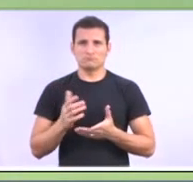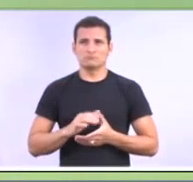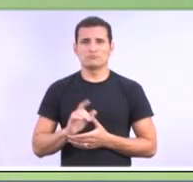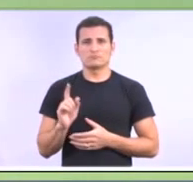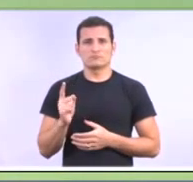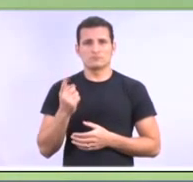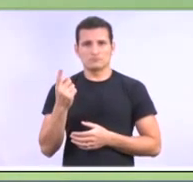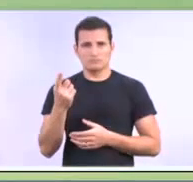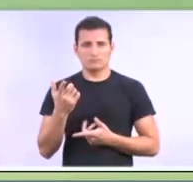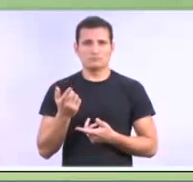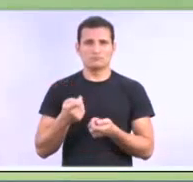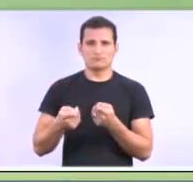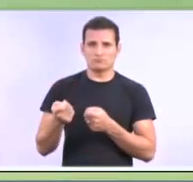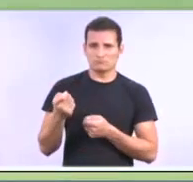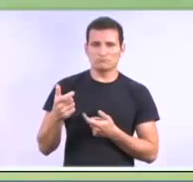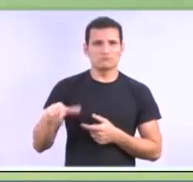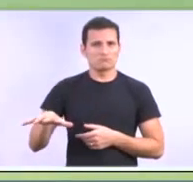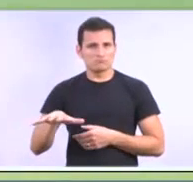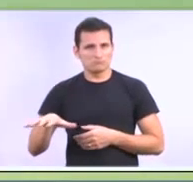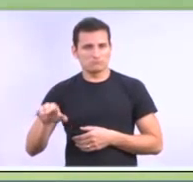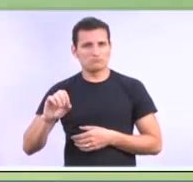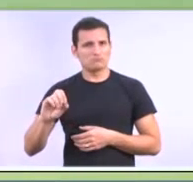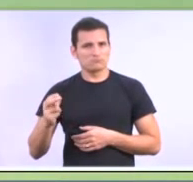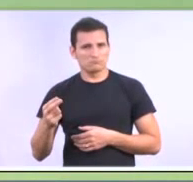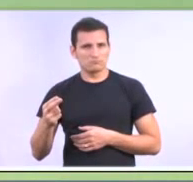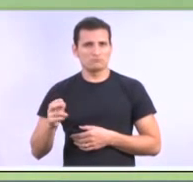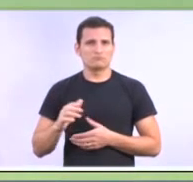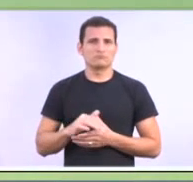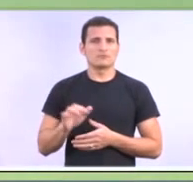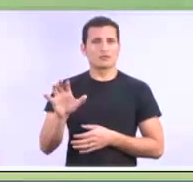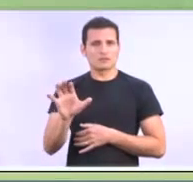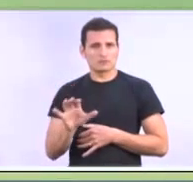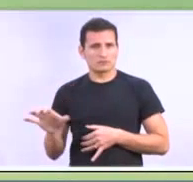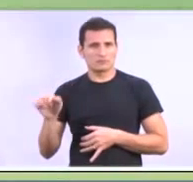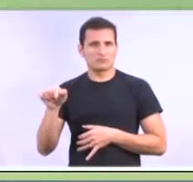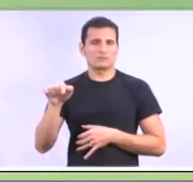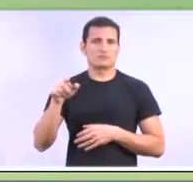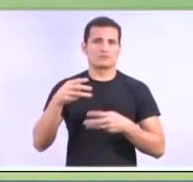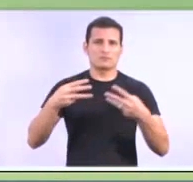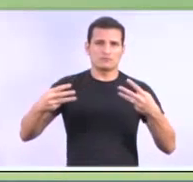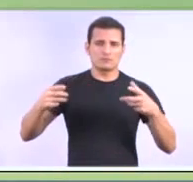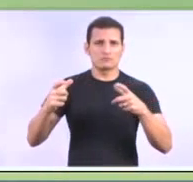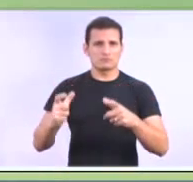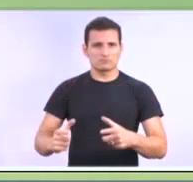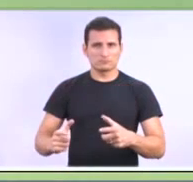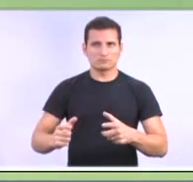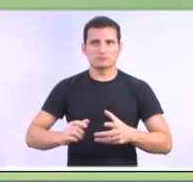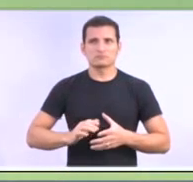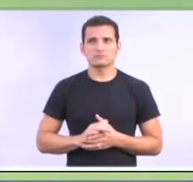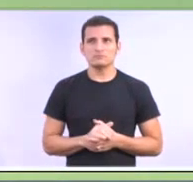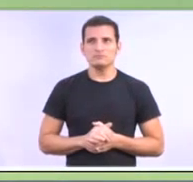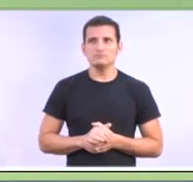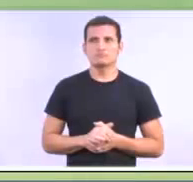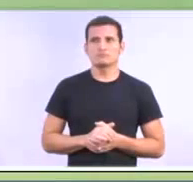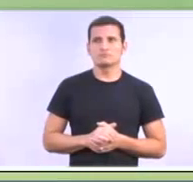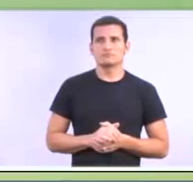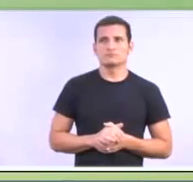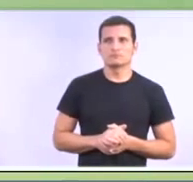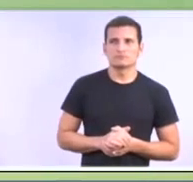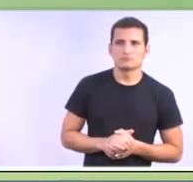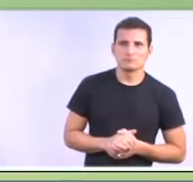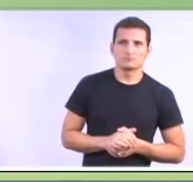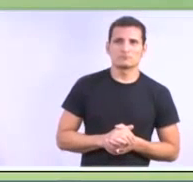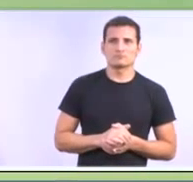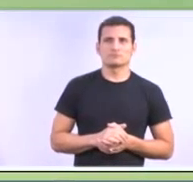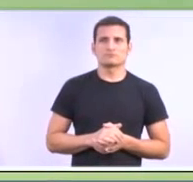negócio, campus ou região. Esse tipo de rede é chamado de rede local, ou a LAN, que é geralmente administrada